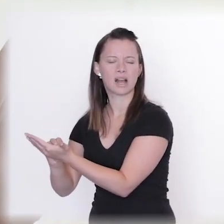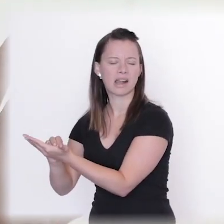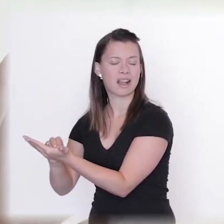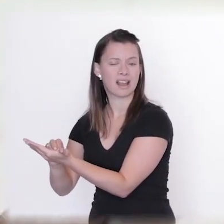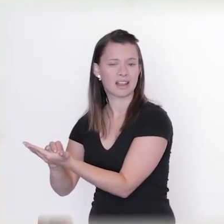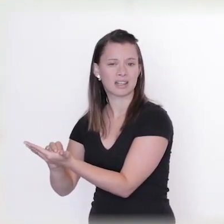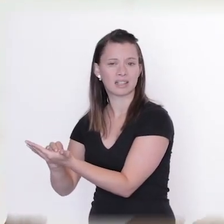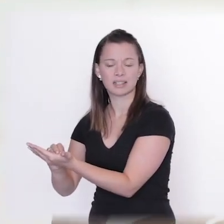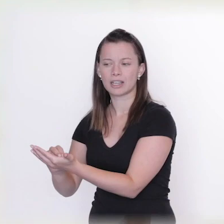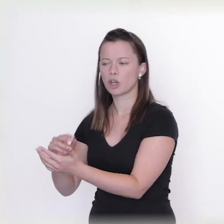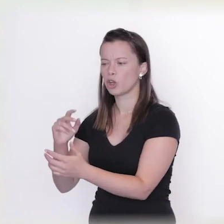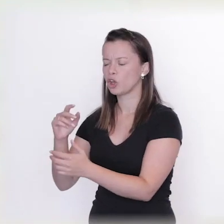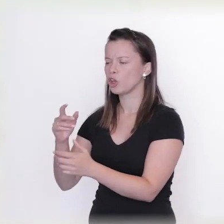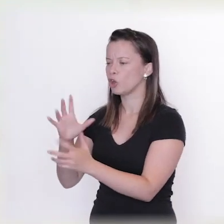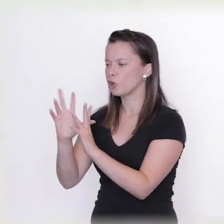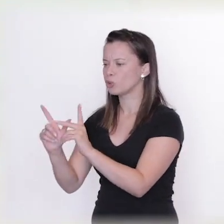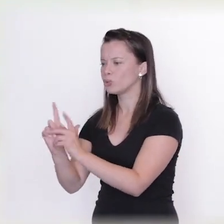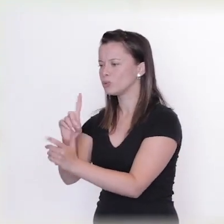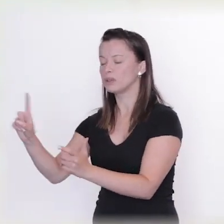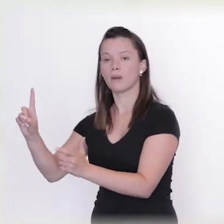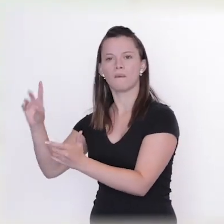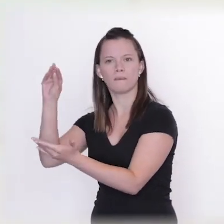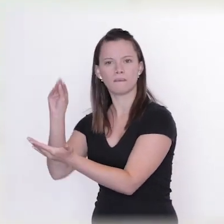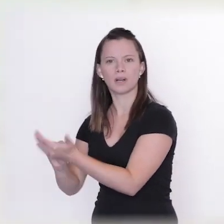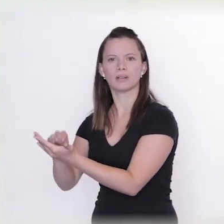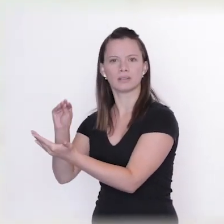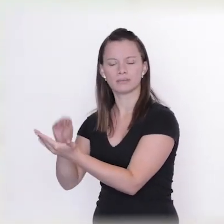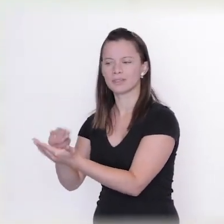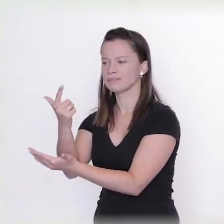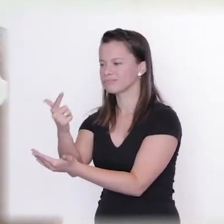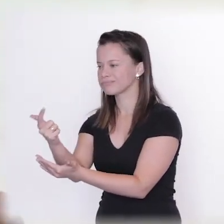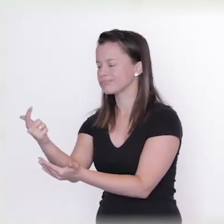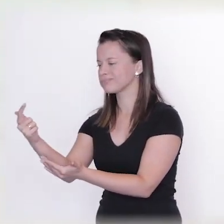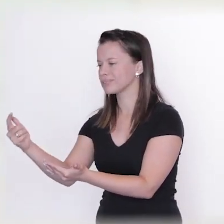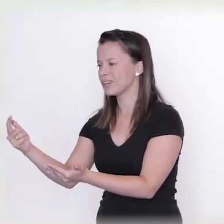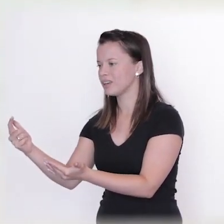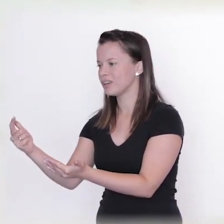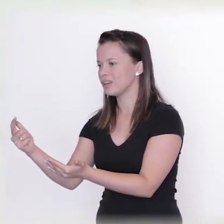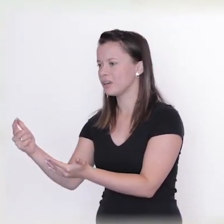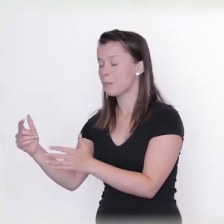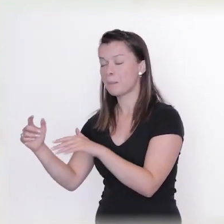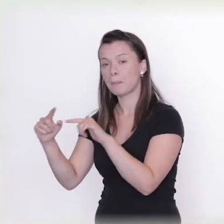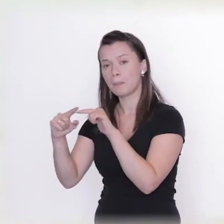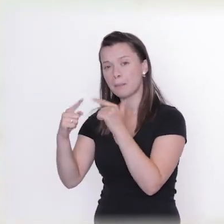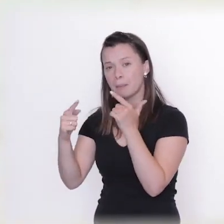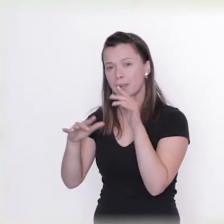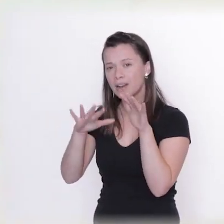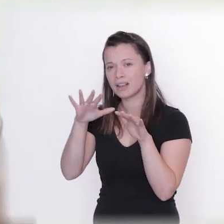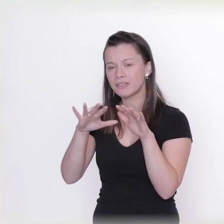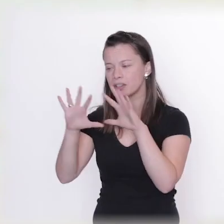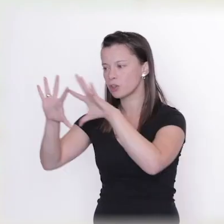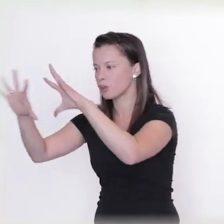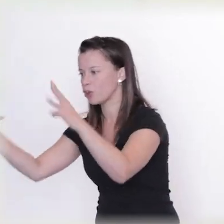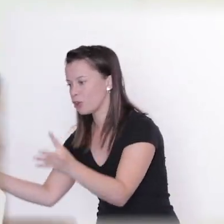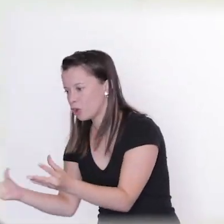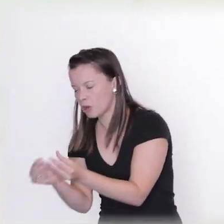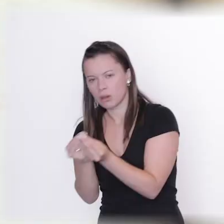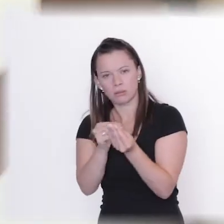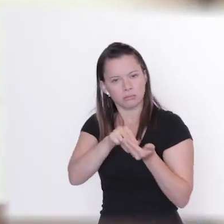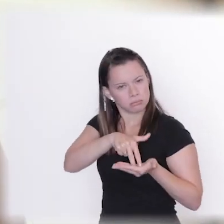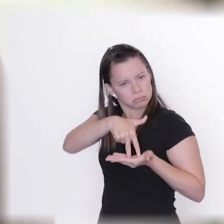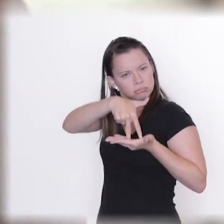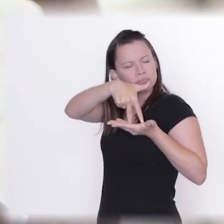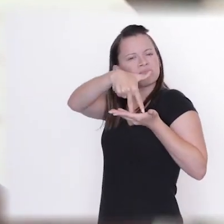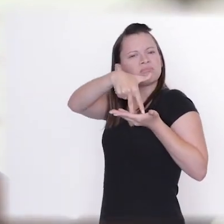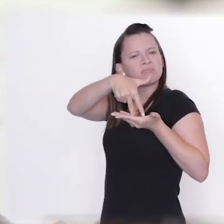do não, né? Da falta de. Ora, ele é, por exemplo, o palco desses discursos de que não, de que